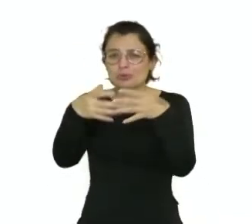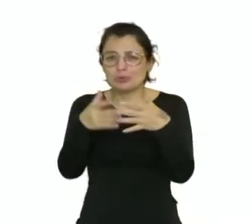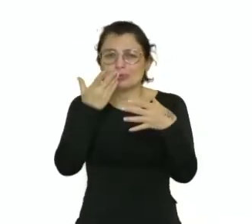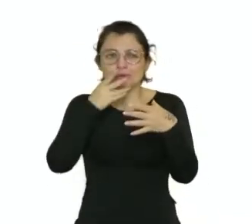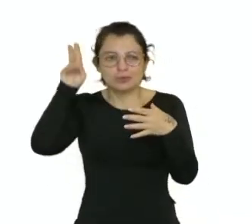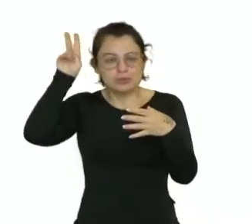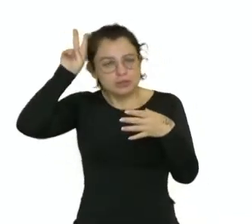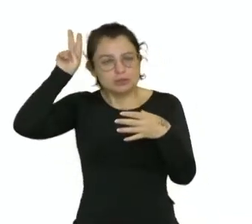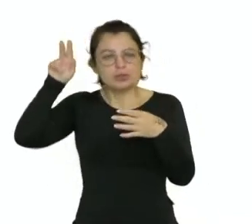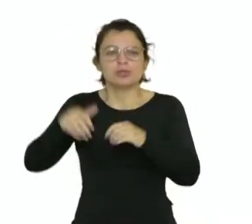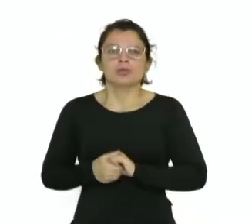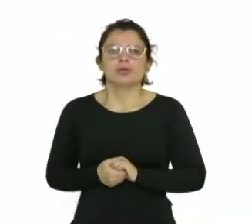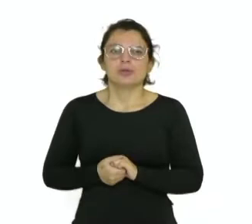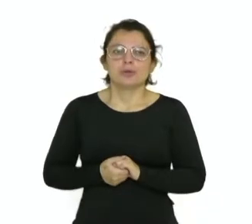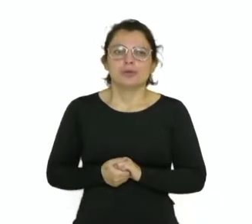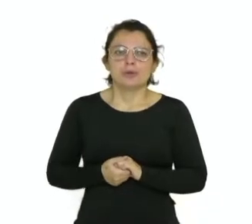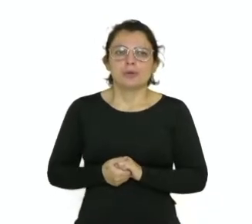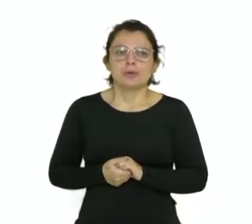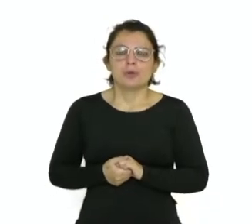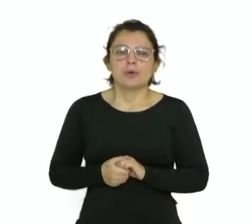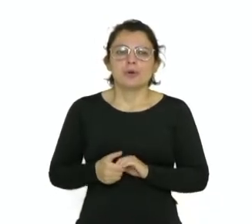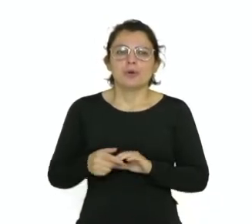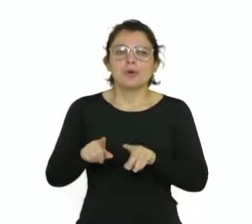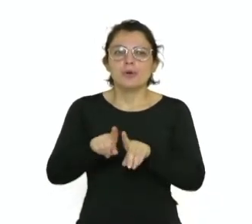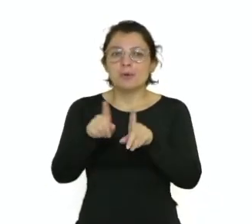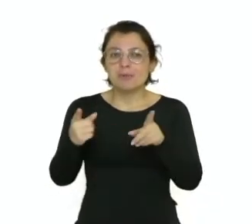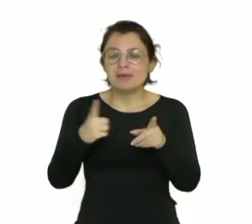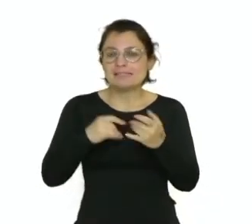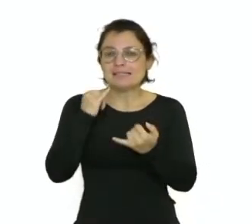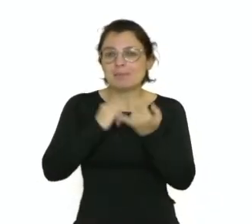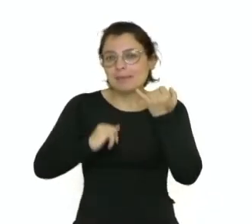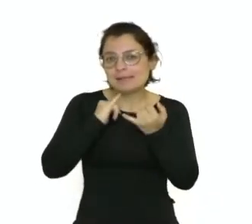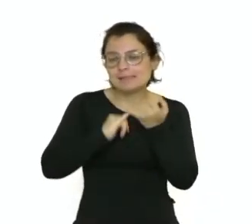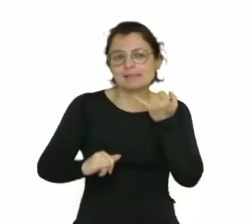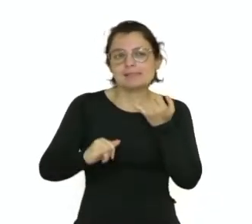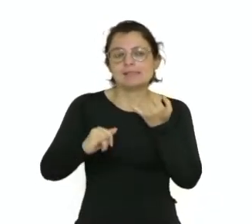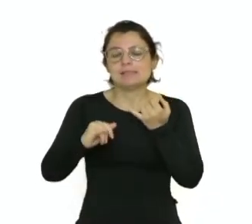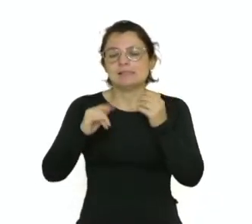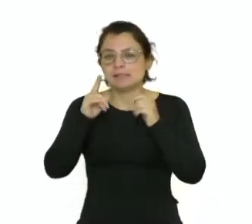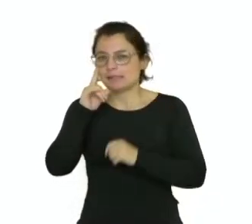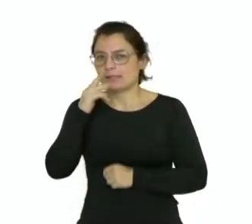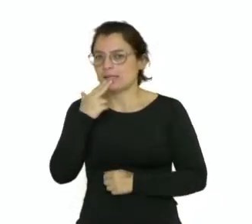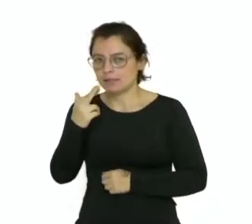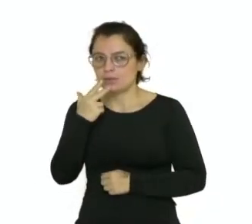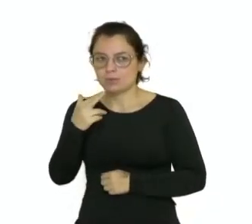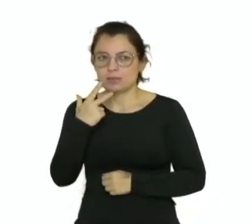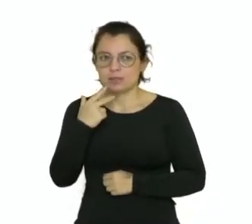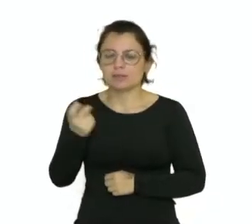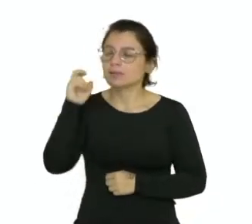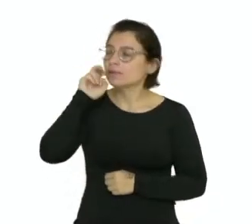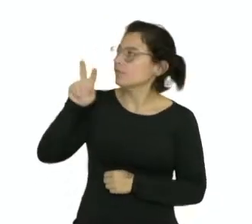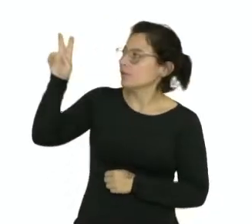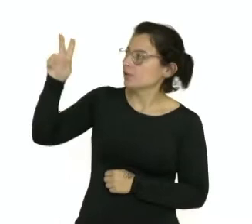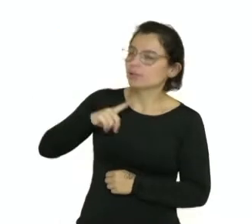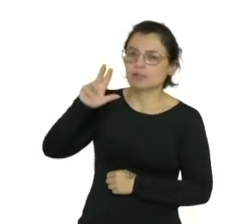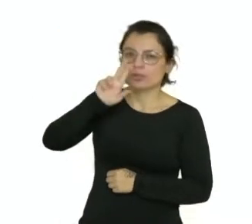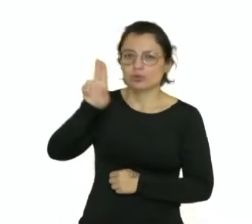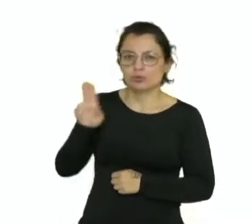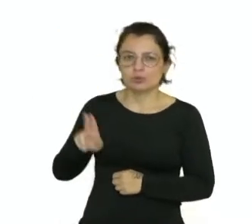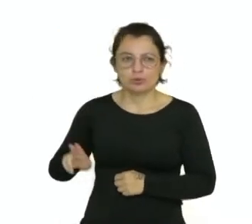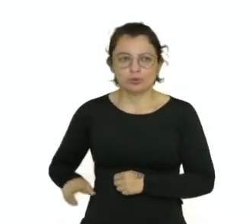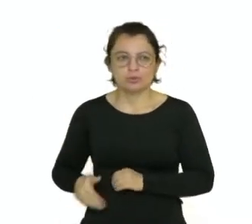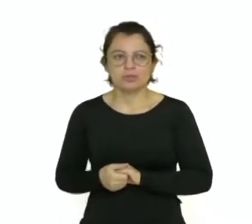Ocupava todo o litoral brasileiro. Então veja aqui, ó, Tupinambá, Tremembé, Potiguara, Tabajara,